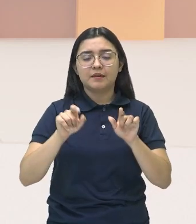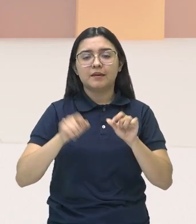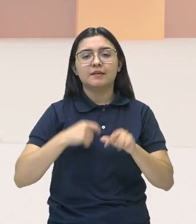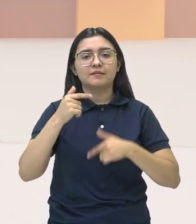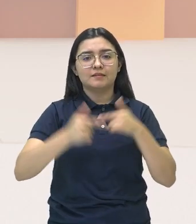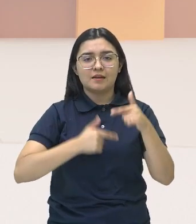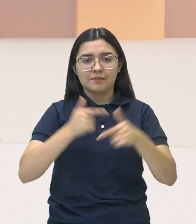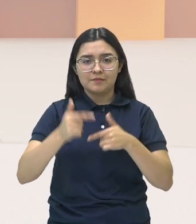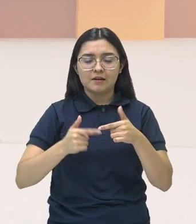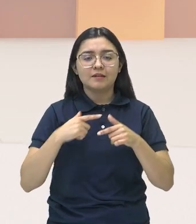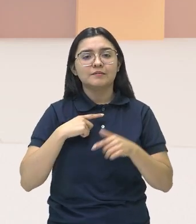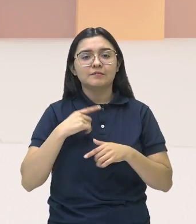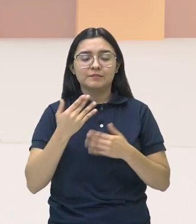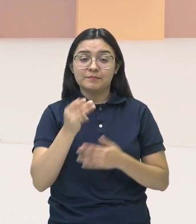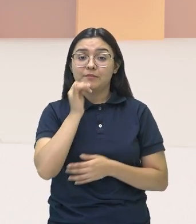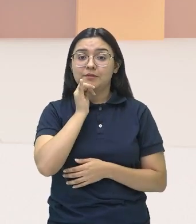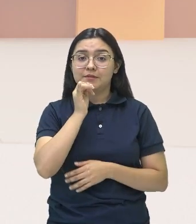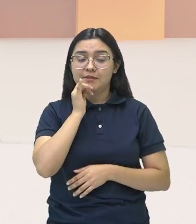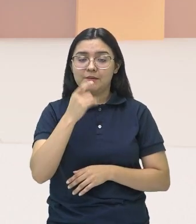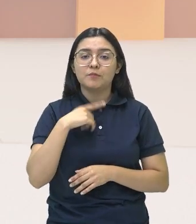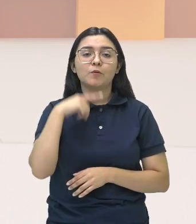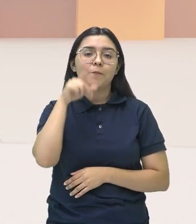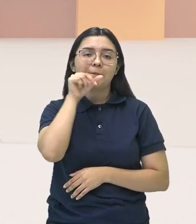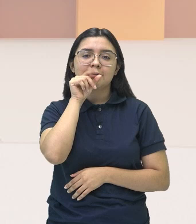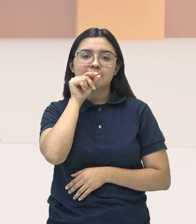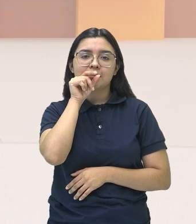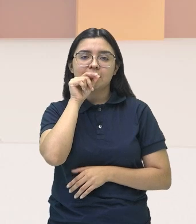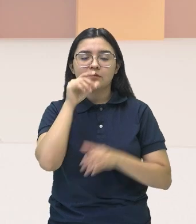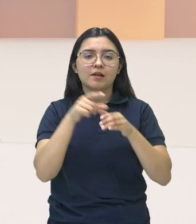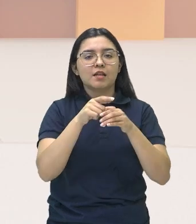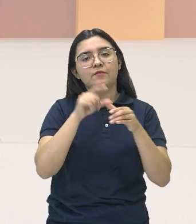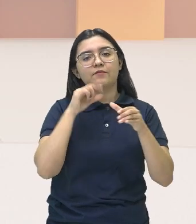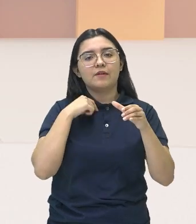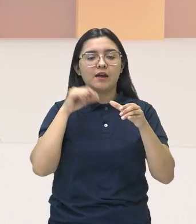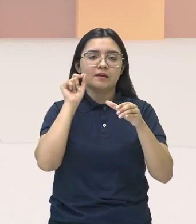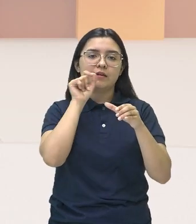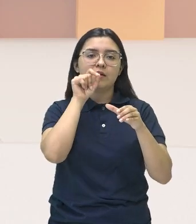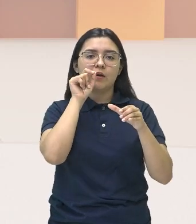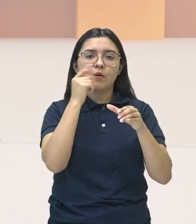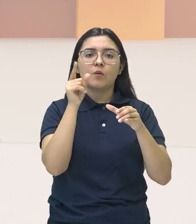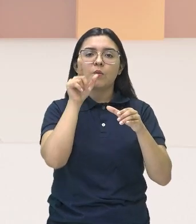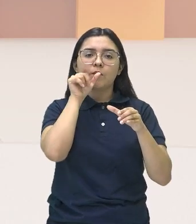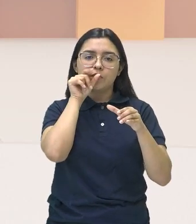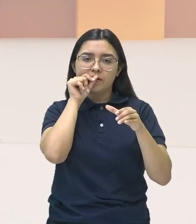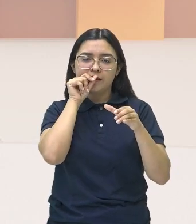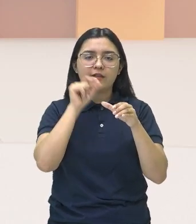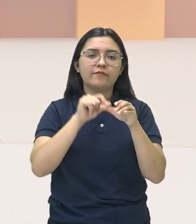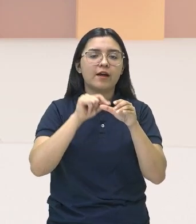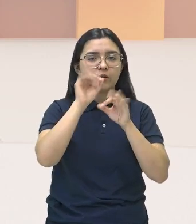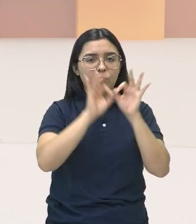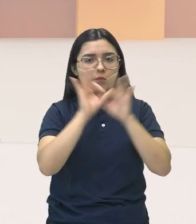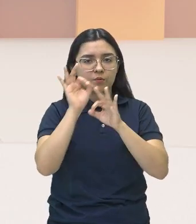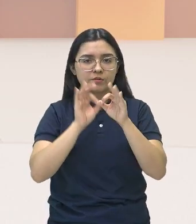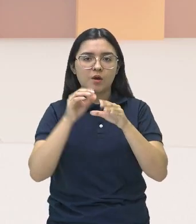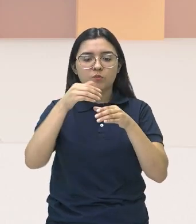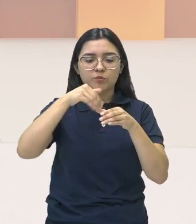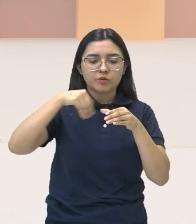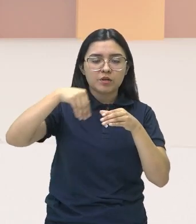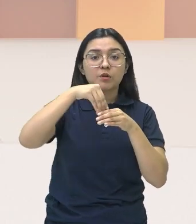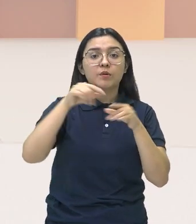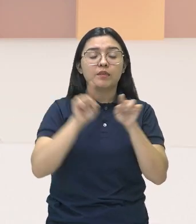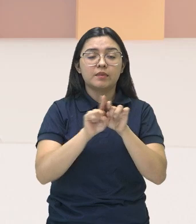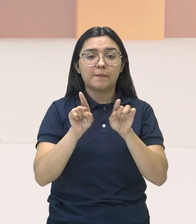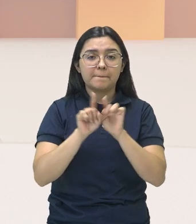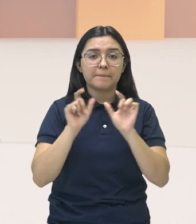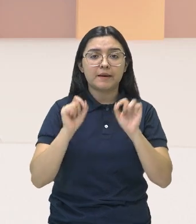aranha, fazendo sua teia, de uma certa forma, podemos dizer que eles estão trabalhando, vocês concordam? Mas